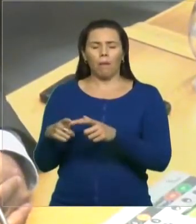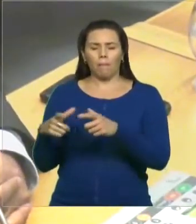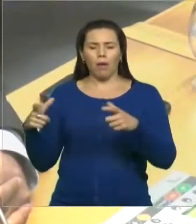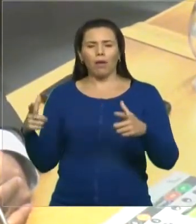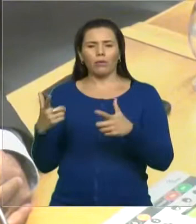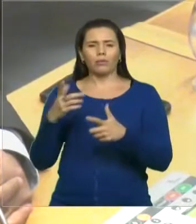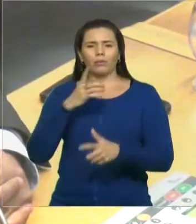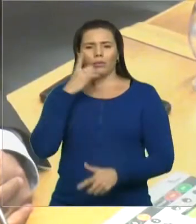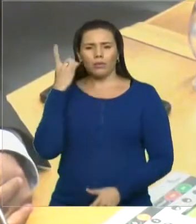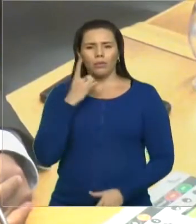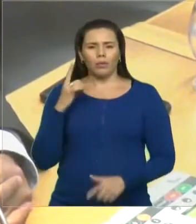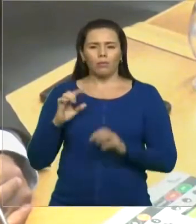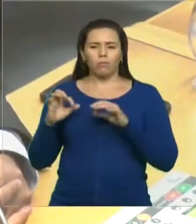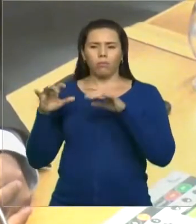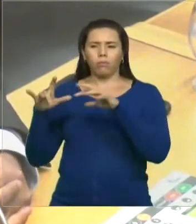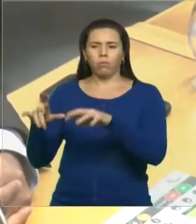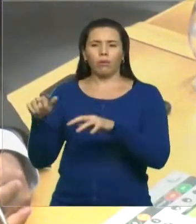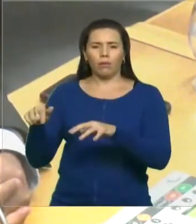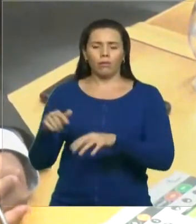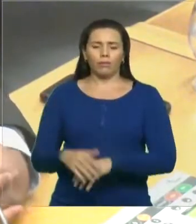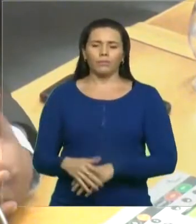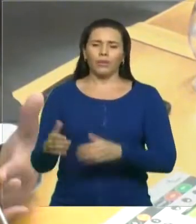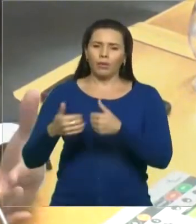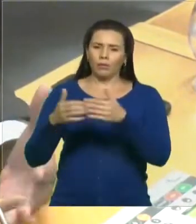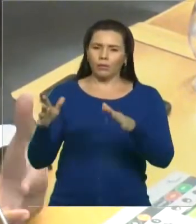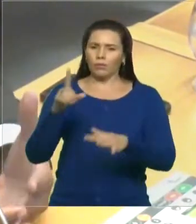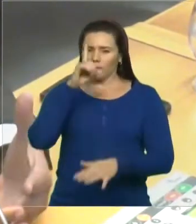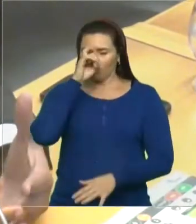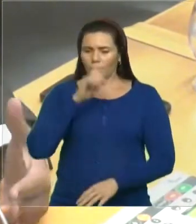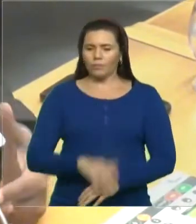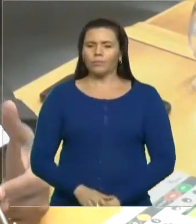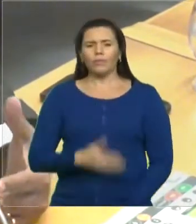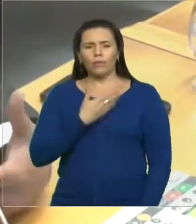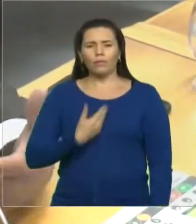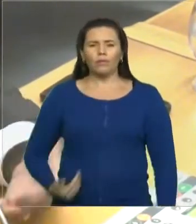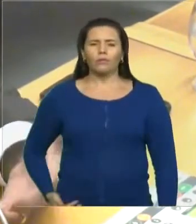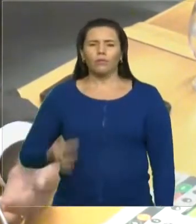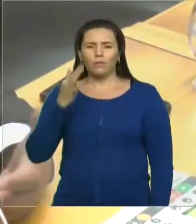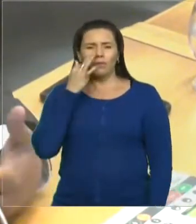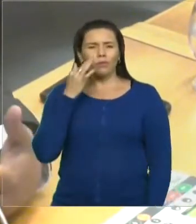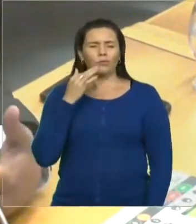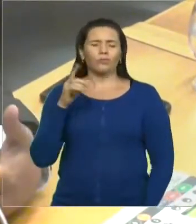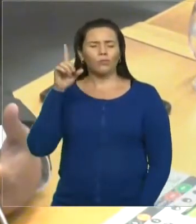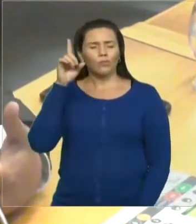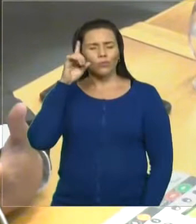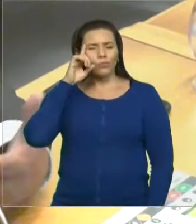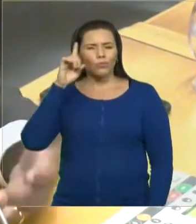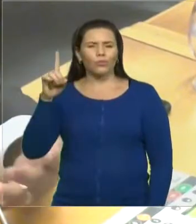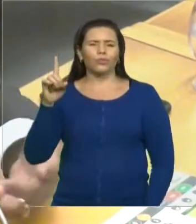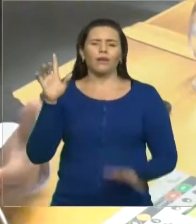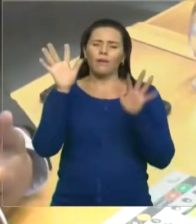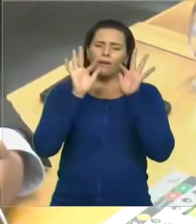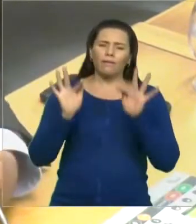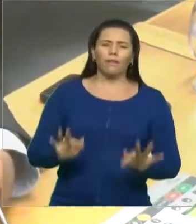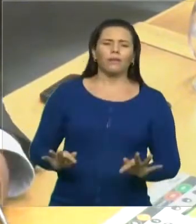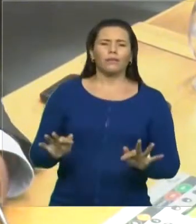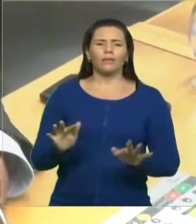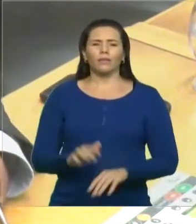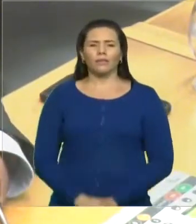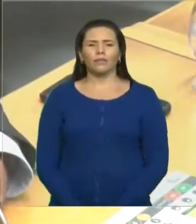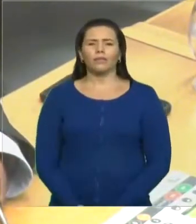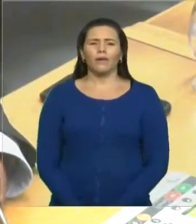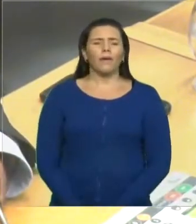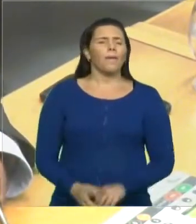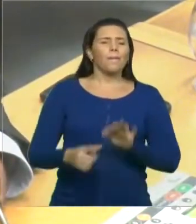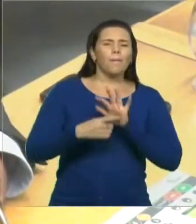Centro de Hemodiálise. O governador Flávio Dino tem um dia feliz, espírito leve, irradiando alegria